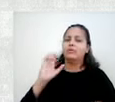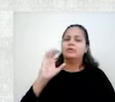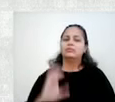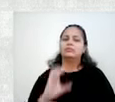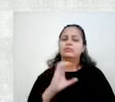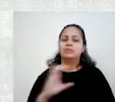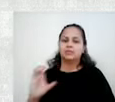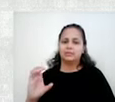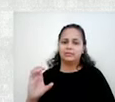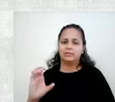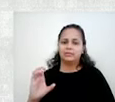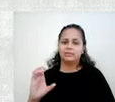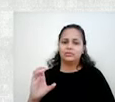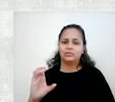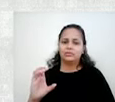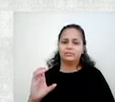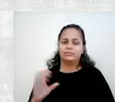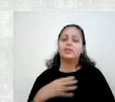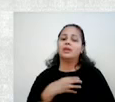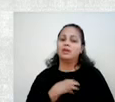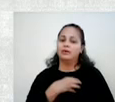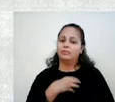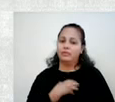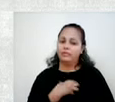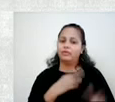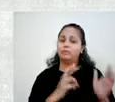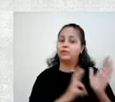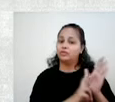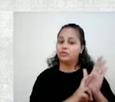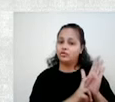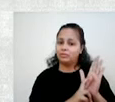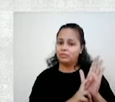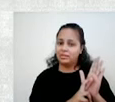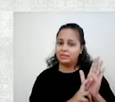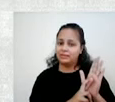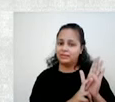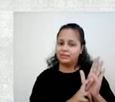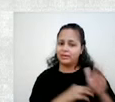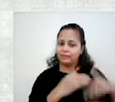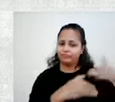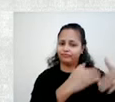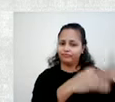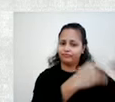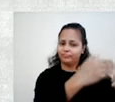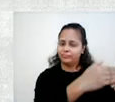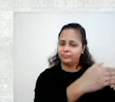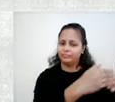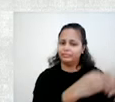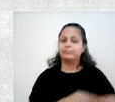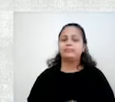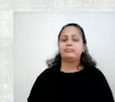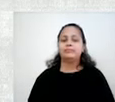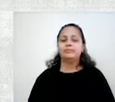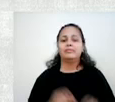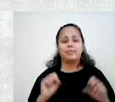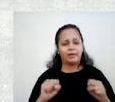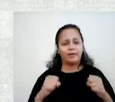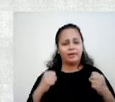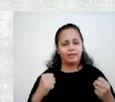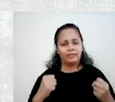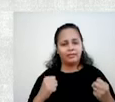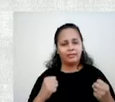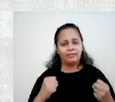né? Então, é uma forma de representar e passar de geração para geração essa batalha,